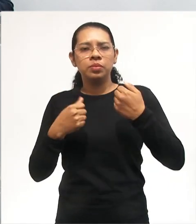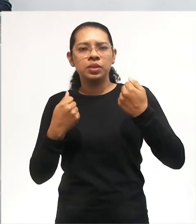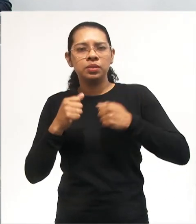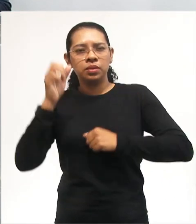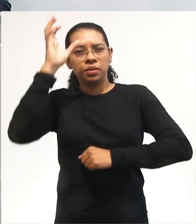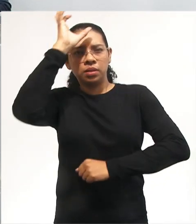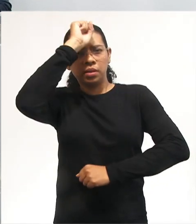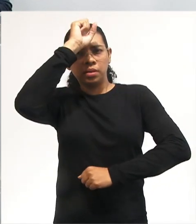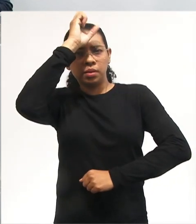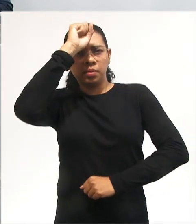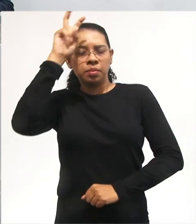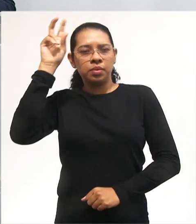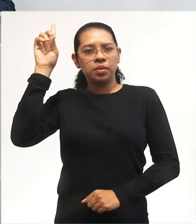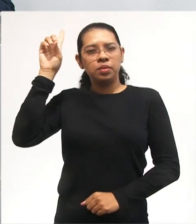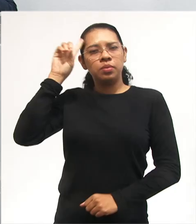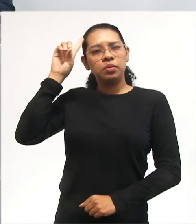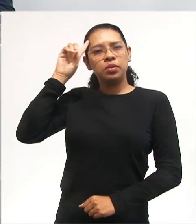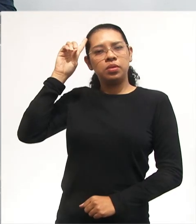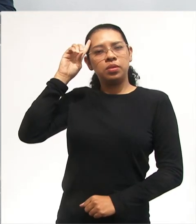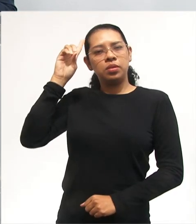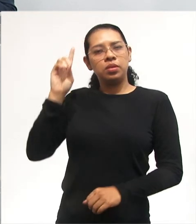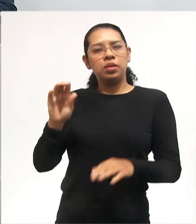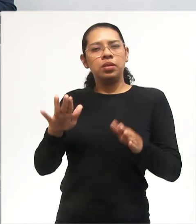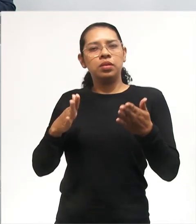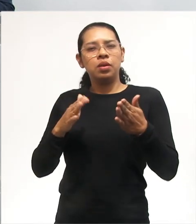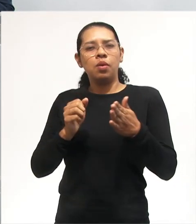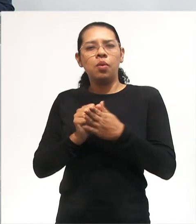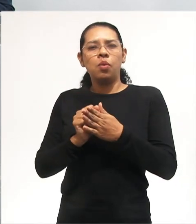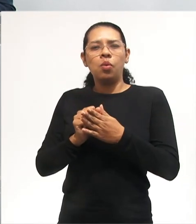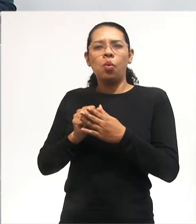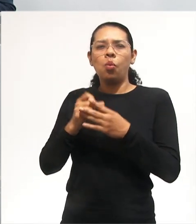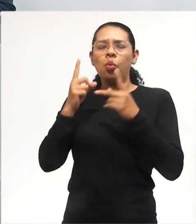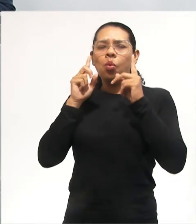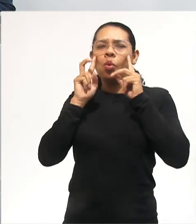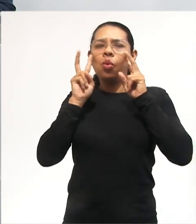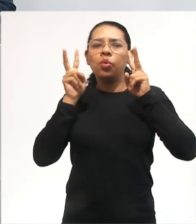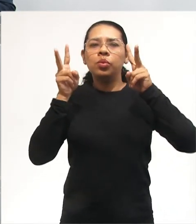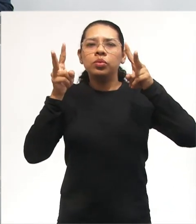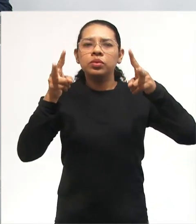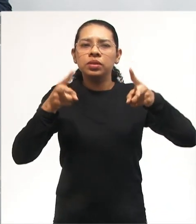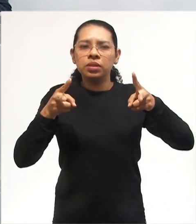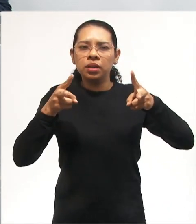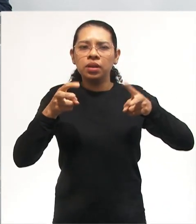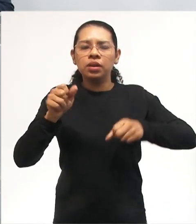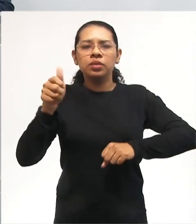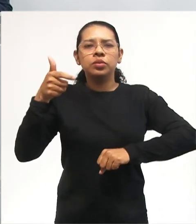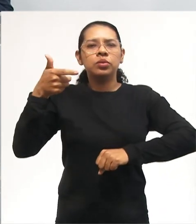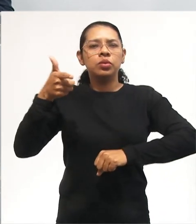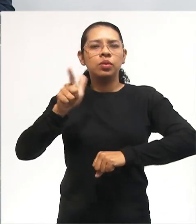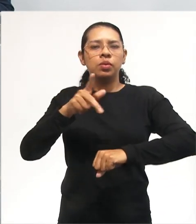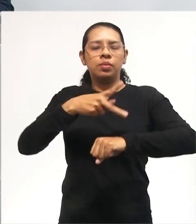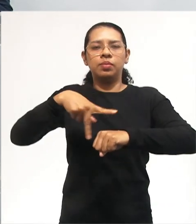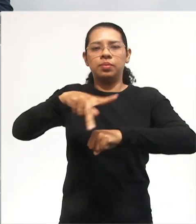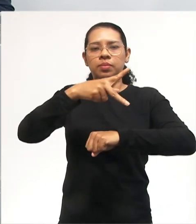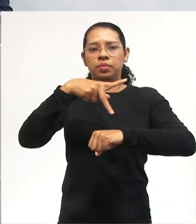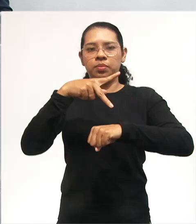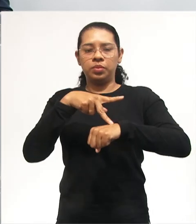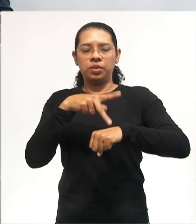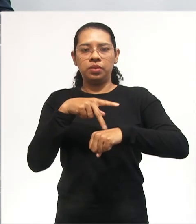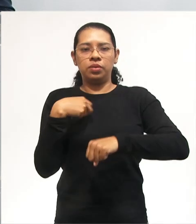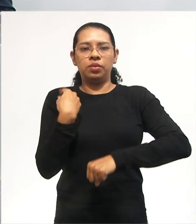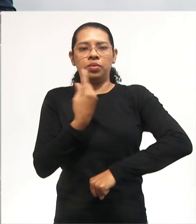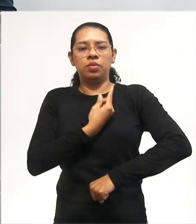olhar internacionalmente traz para a gente rumos, né, possibilidades estratégicas a serem adotadas